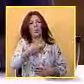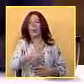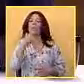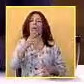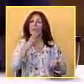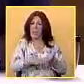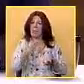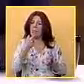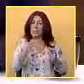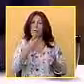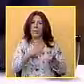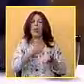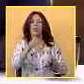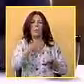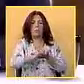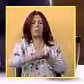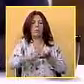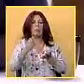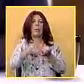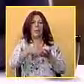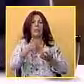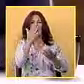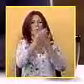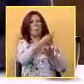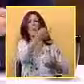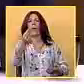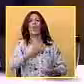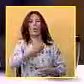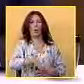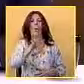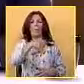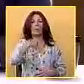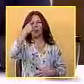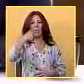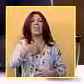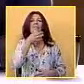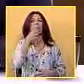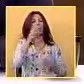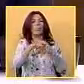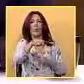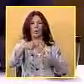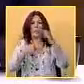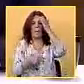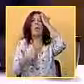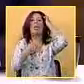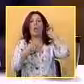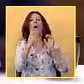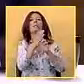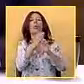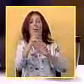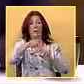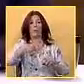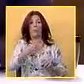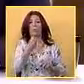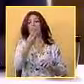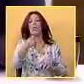Não, é verdade. Mas já escrevi muitos livros e falo com muitos doutores, mas também sei falar com as pessoas. Eu ando de autocarro também, muitas